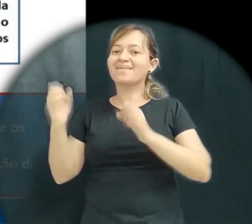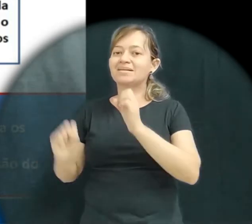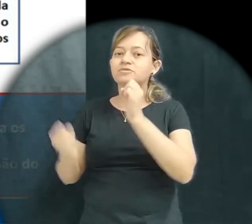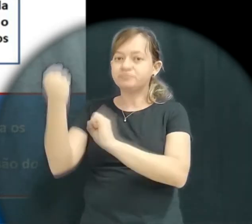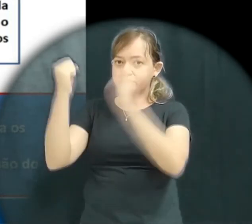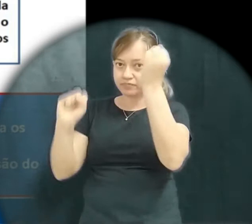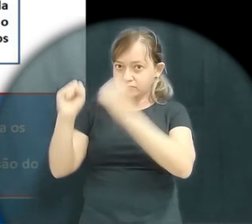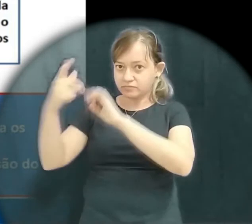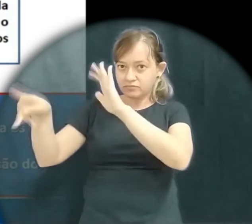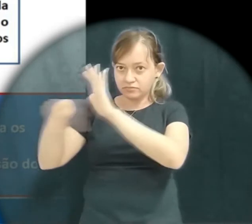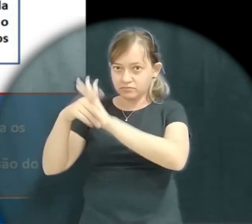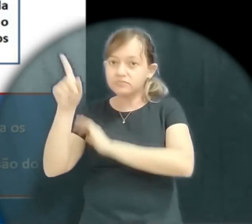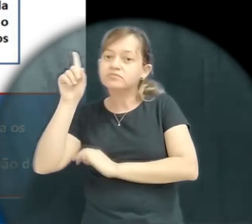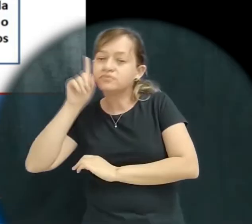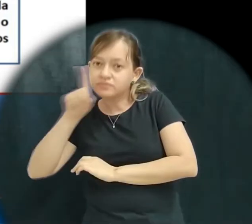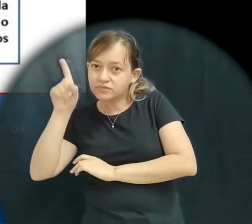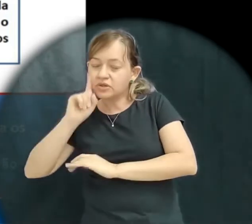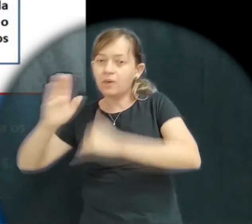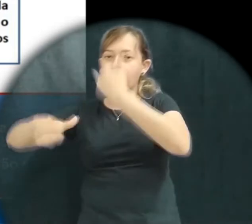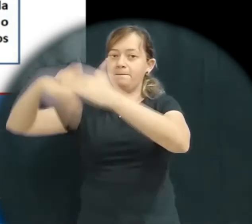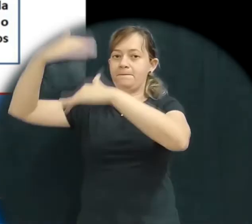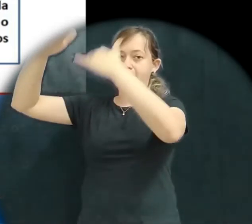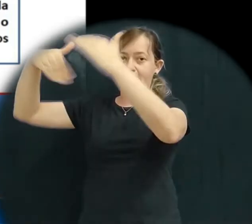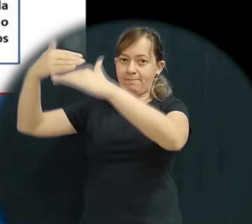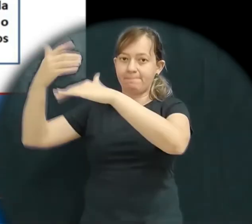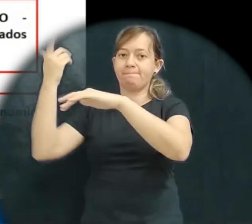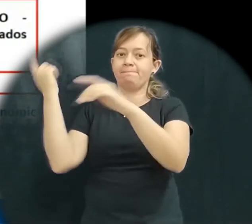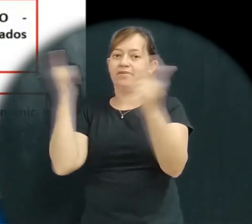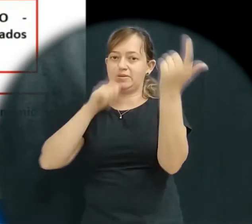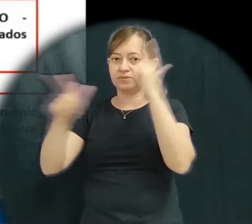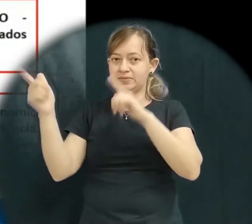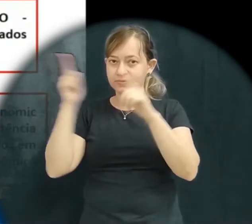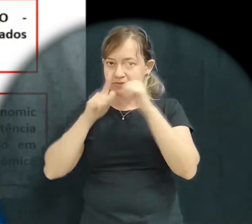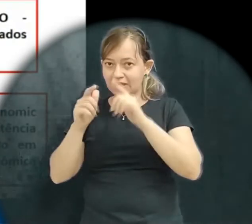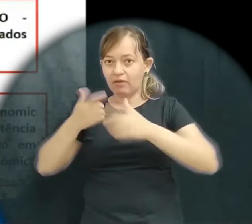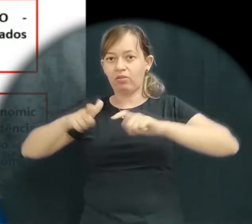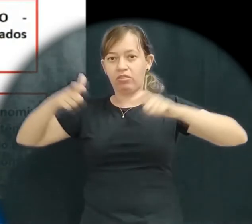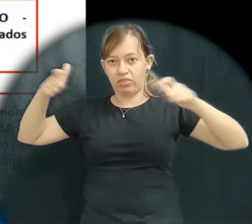e evitar o avanço comunista para a Europa Ocidental.